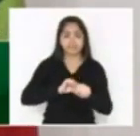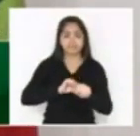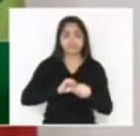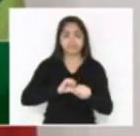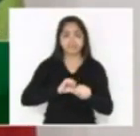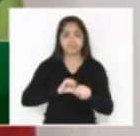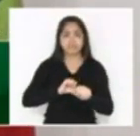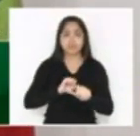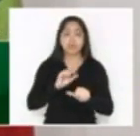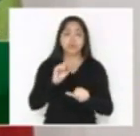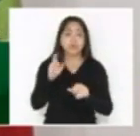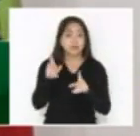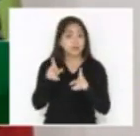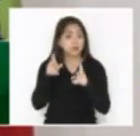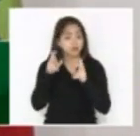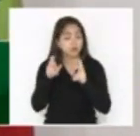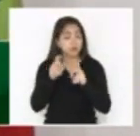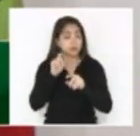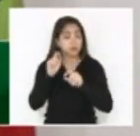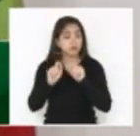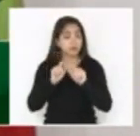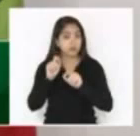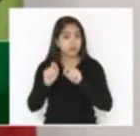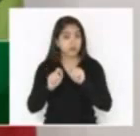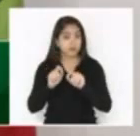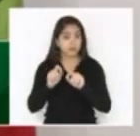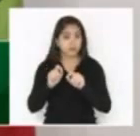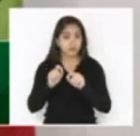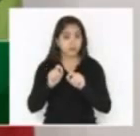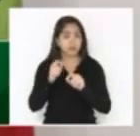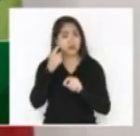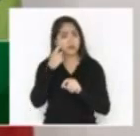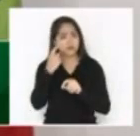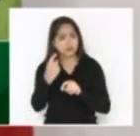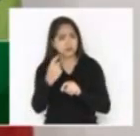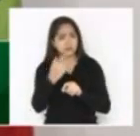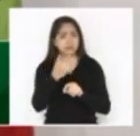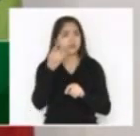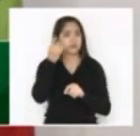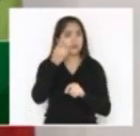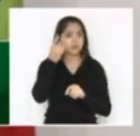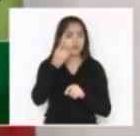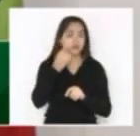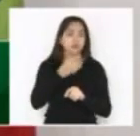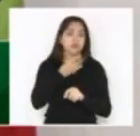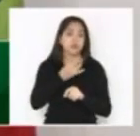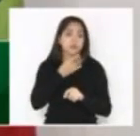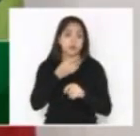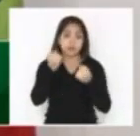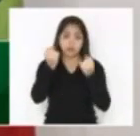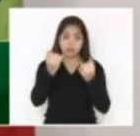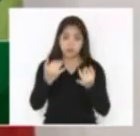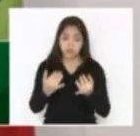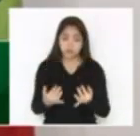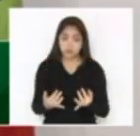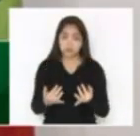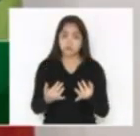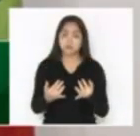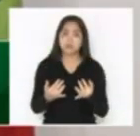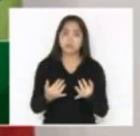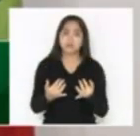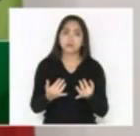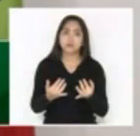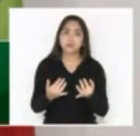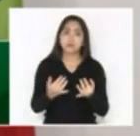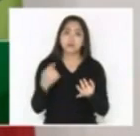E o que eu observo é que nós temos, e daí eu achei muito interessante, o deputado Cobalcini colocou, para